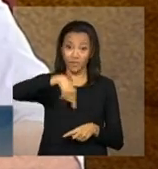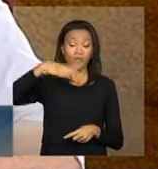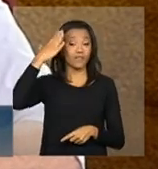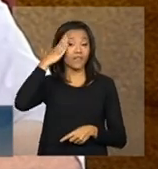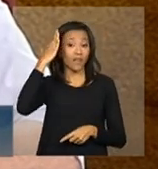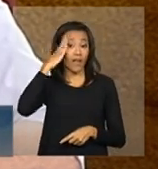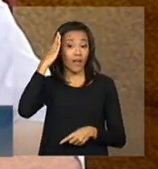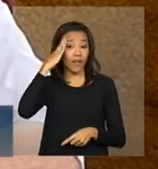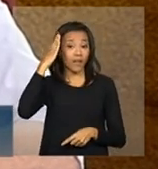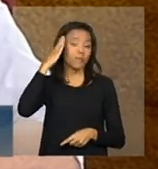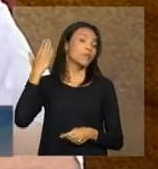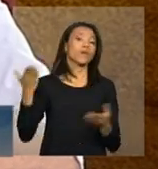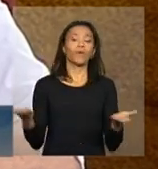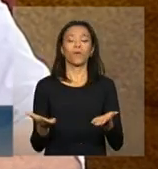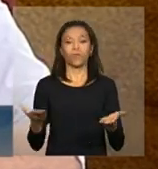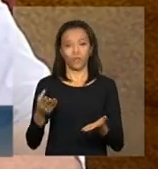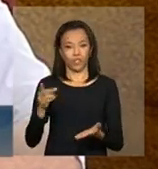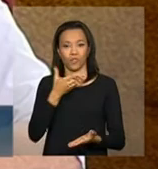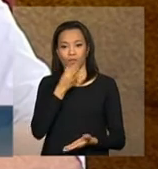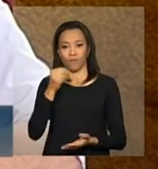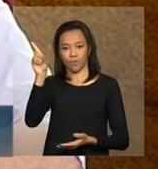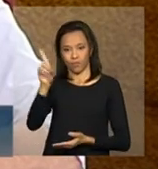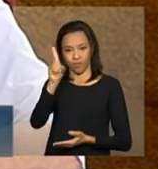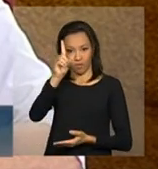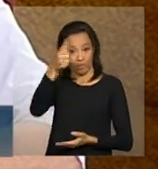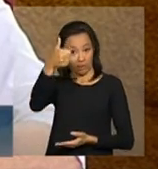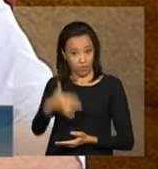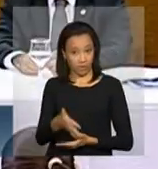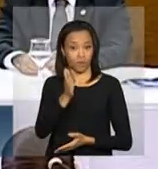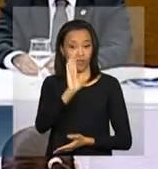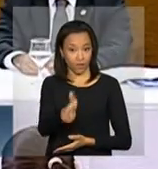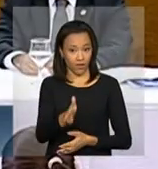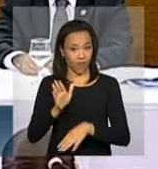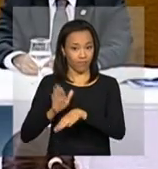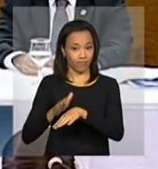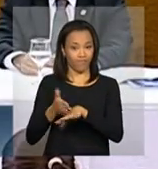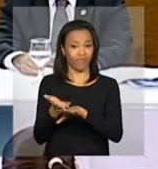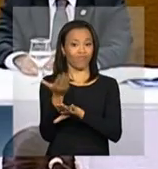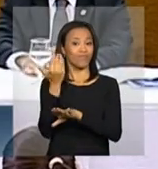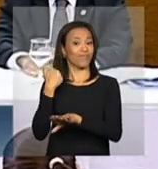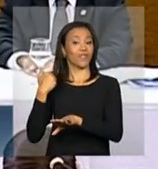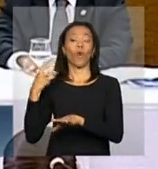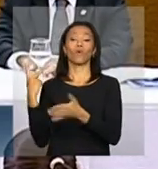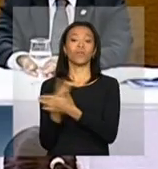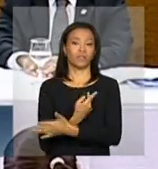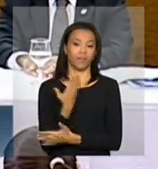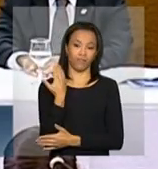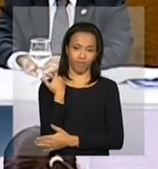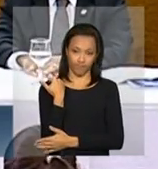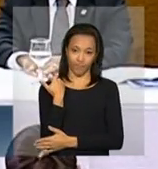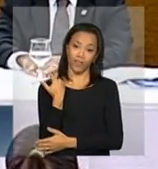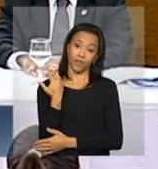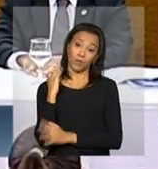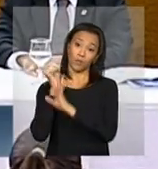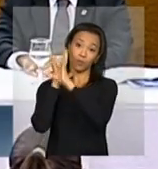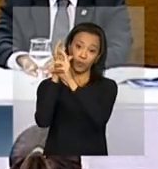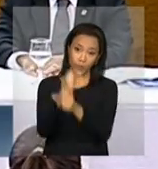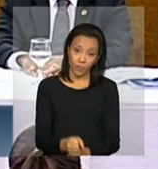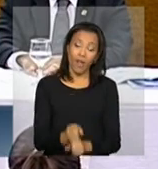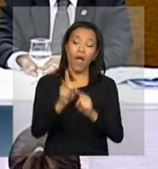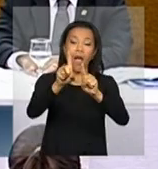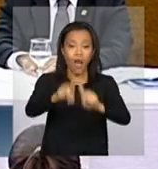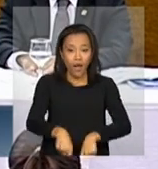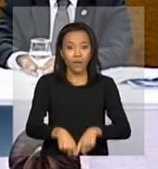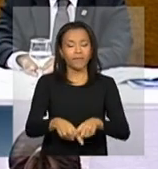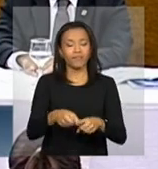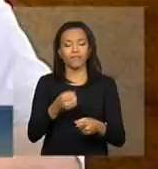né, vivido, como o Diogo já mencionou, com muita propriedade nos últimos dias. Então, acho que isso tudo vem consolidando. E